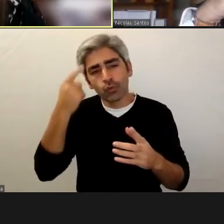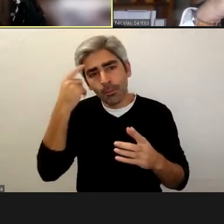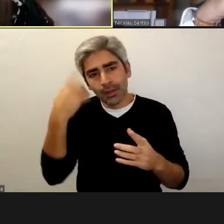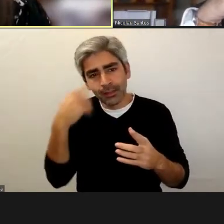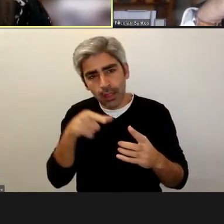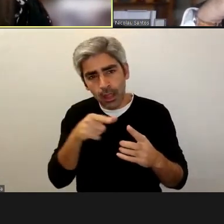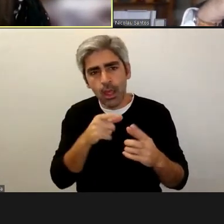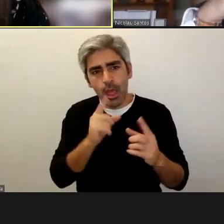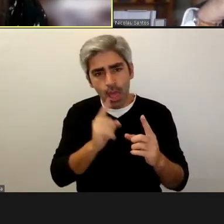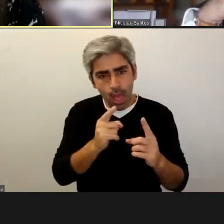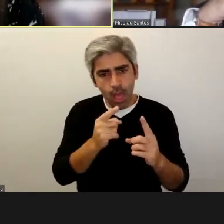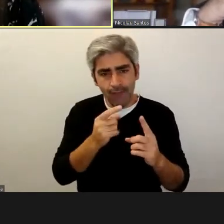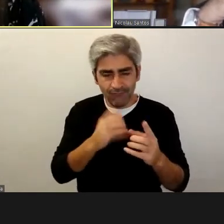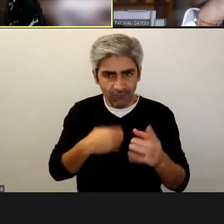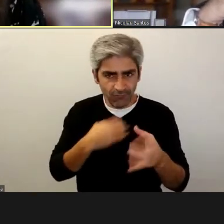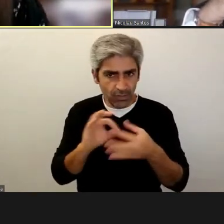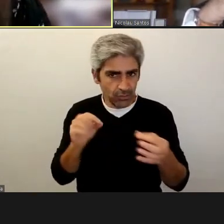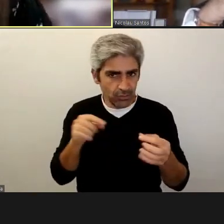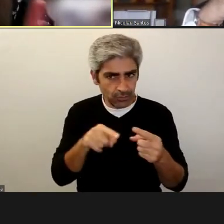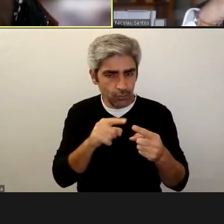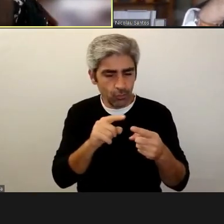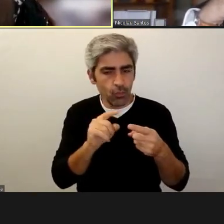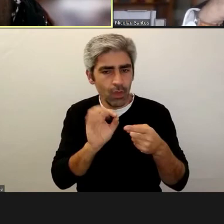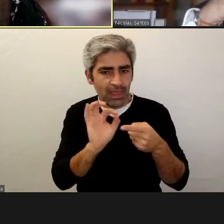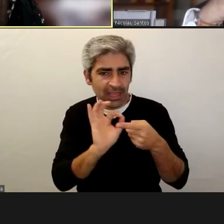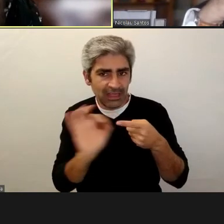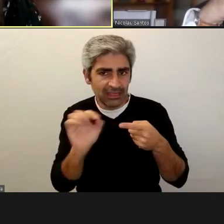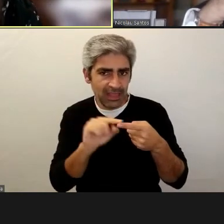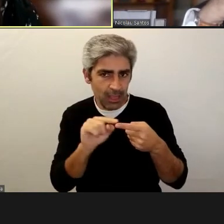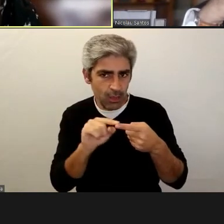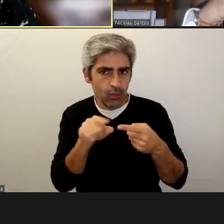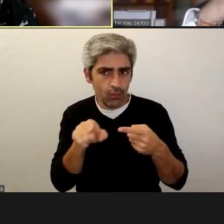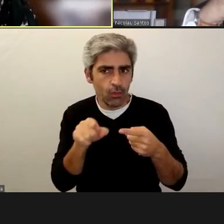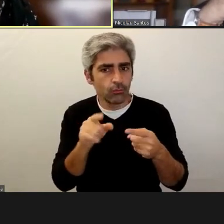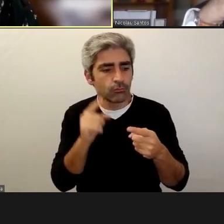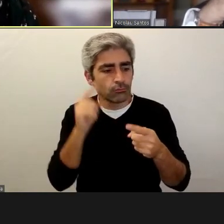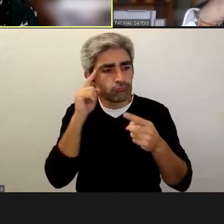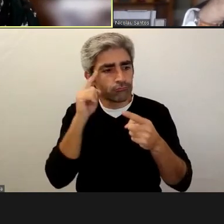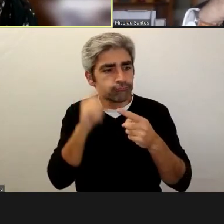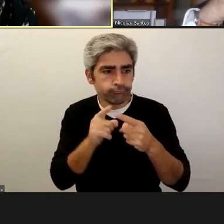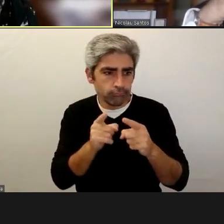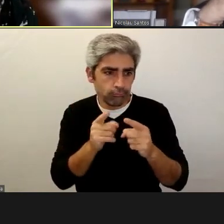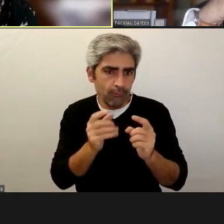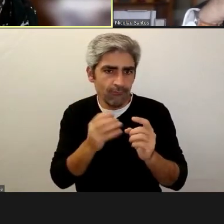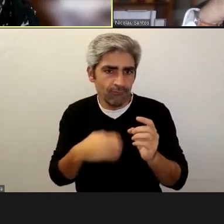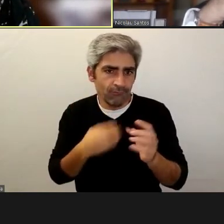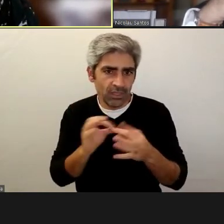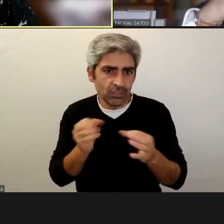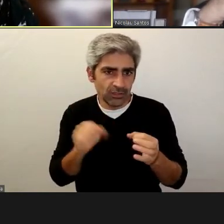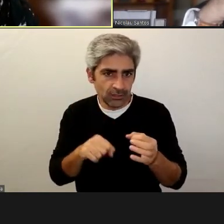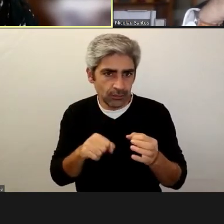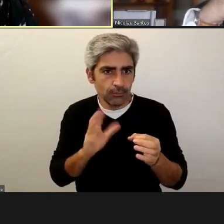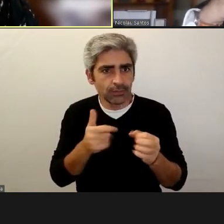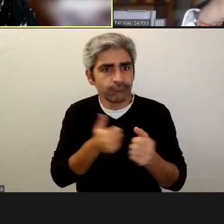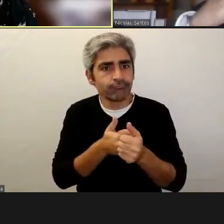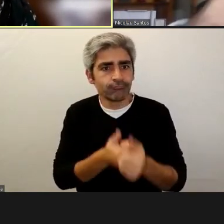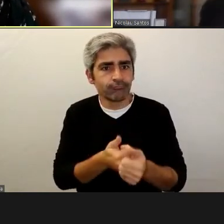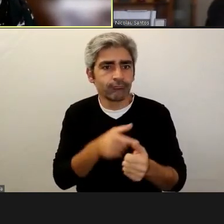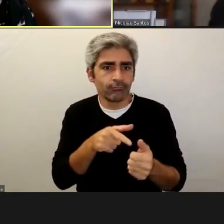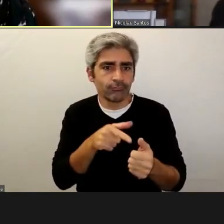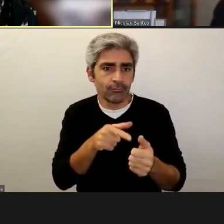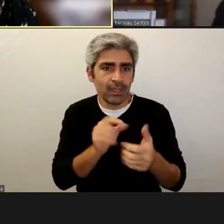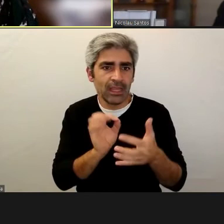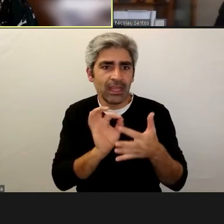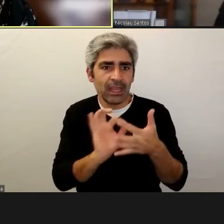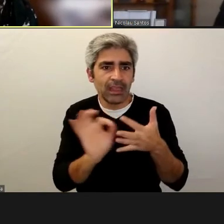critério idóneo face ao fim que se visa prosseguir, e dando barato que o fim é legítimo, nós temos de facto de ir ver se o teste, se esse